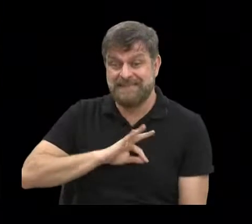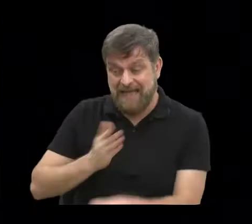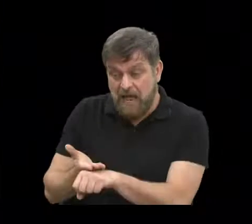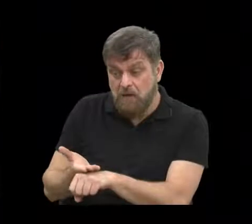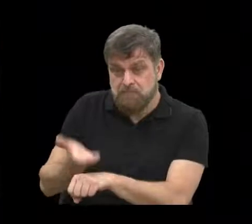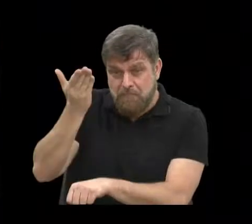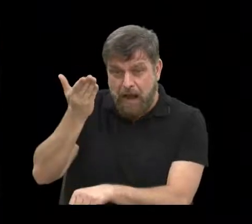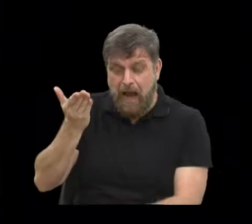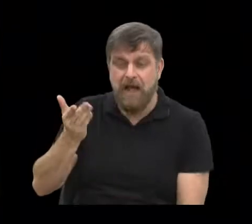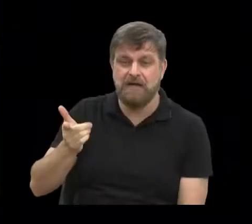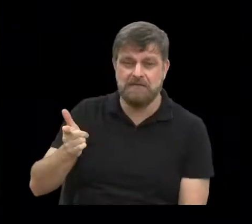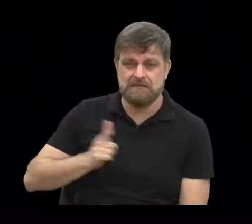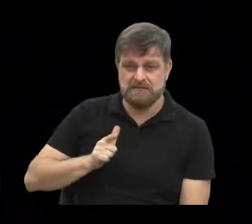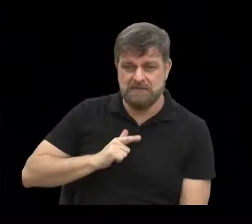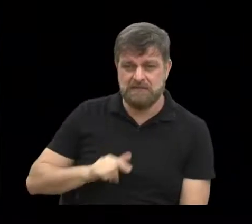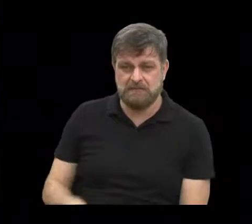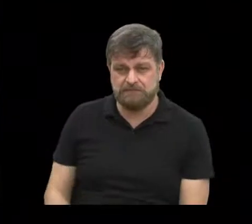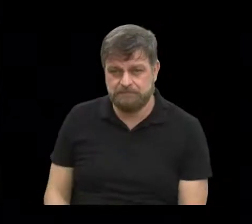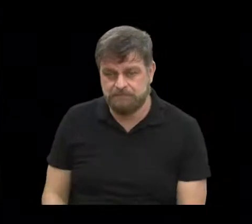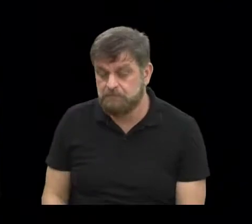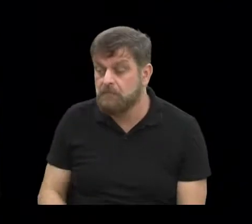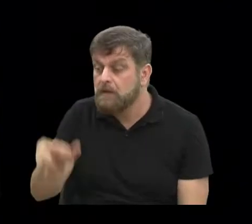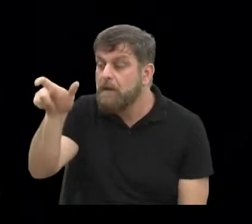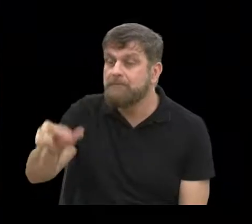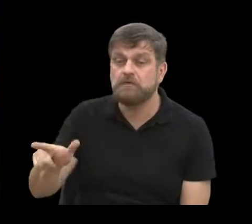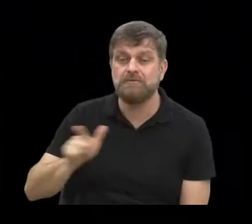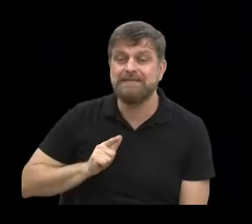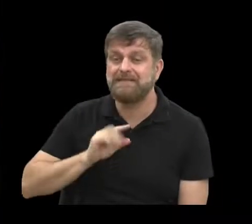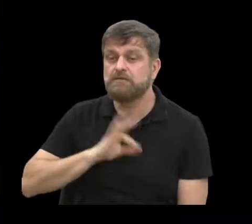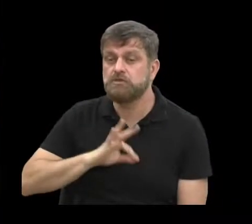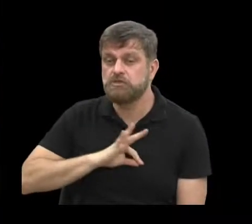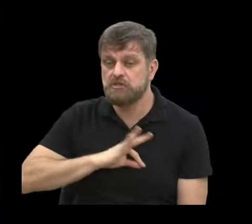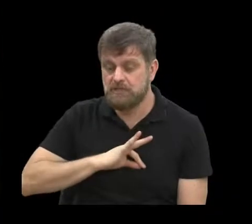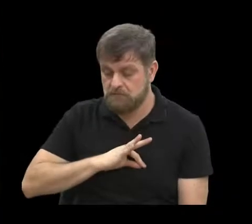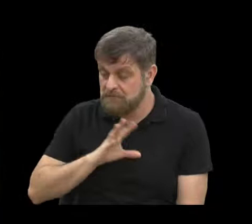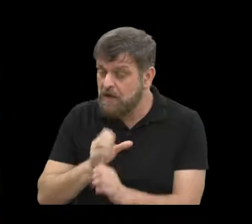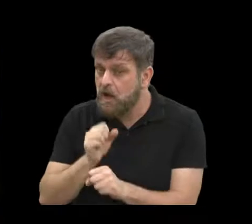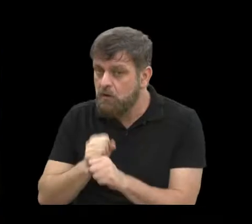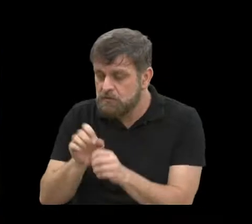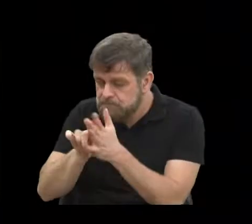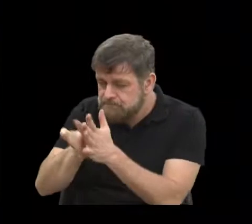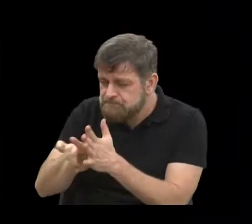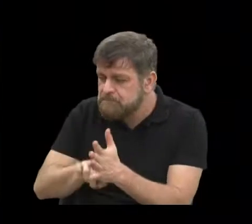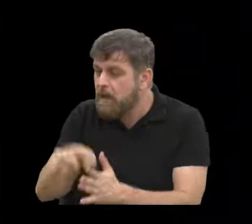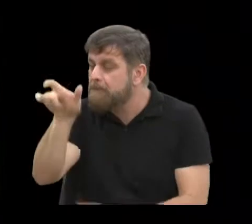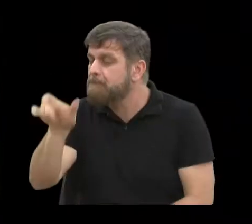tá? Que se sobressai, tá? Na hora do cálculo.